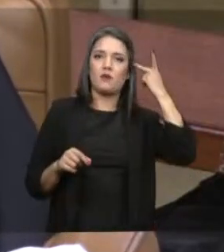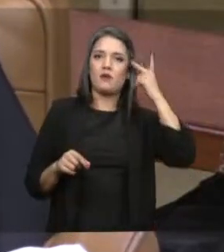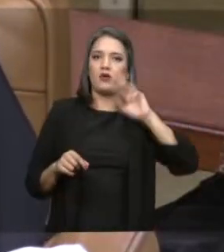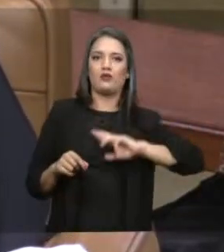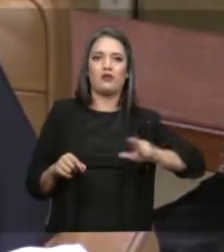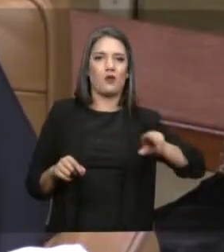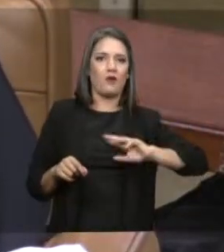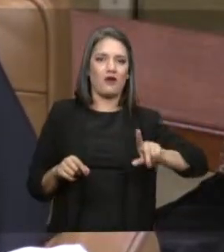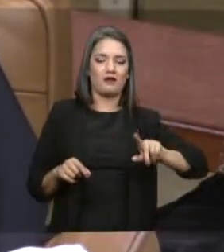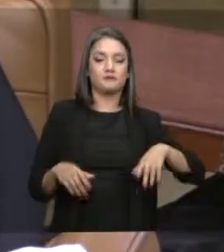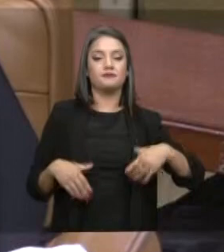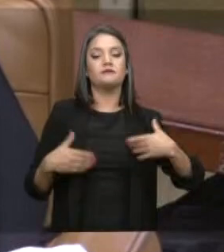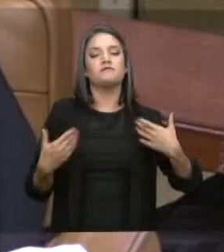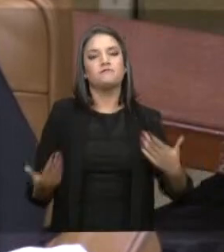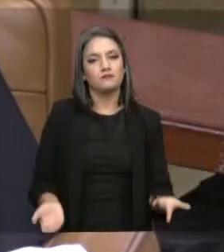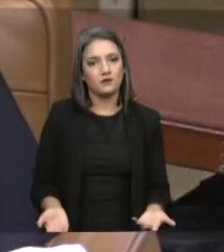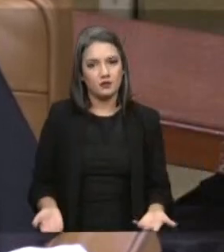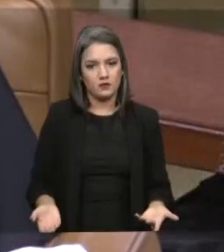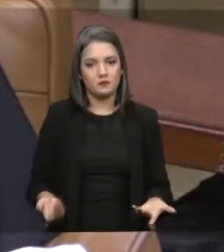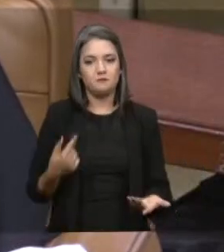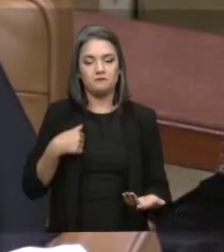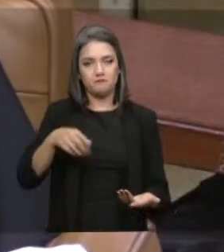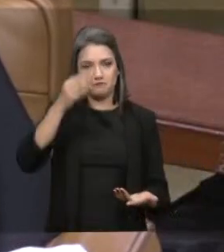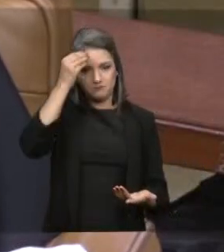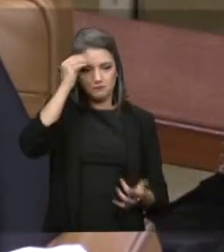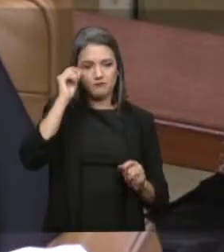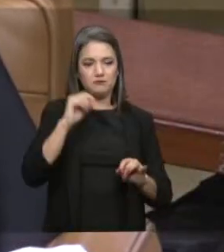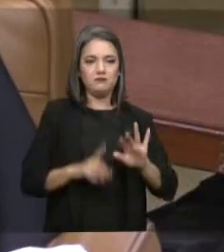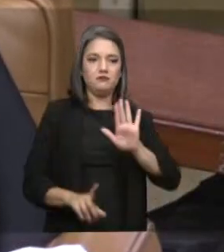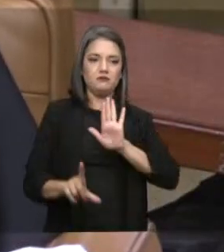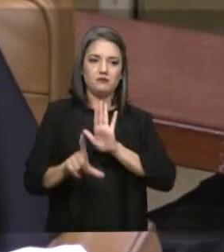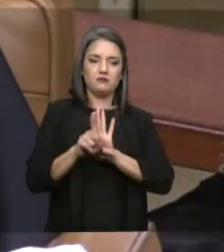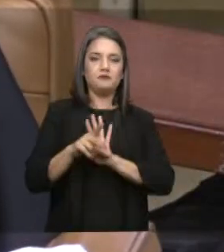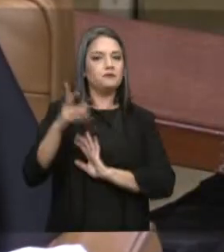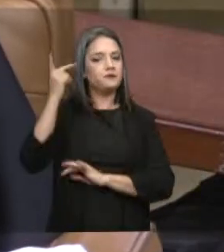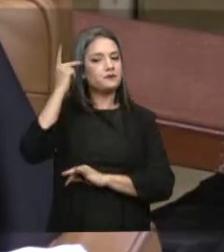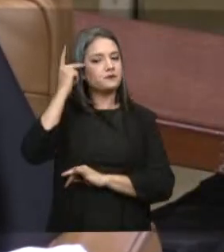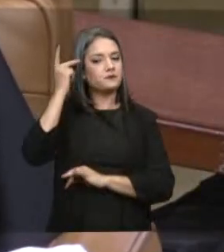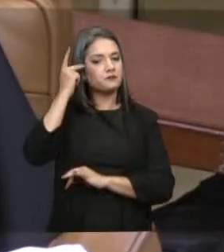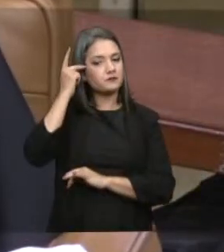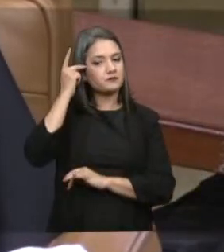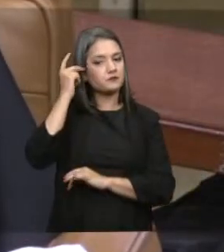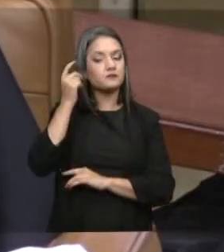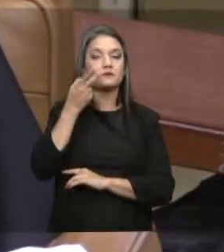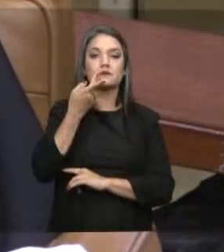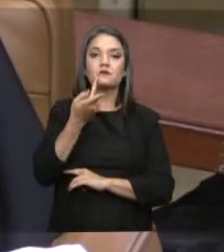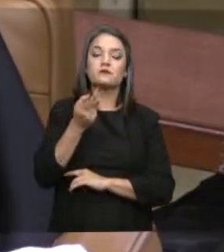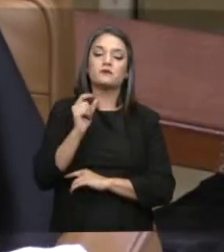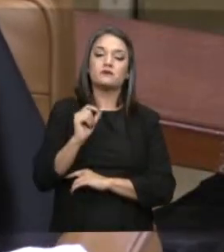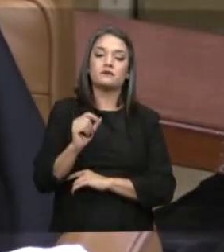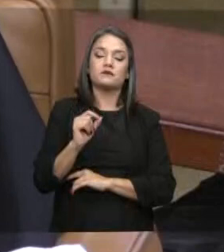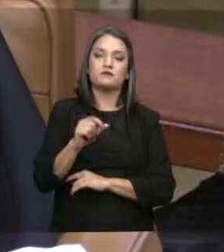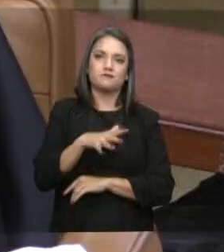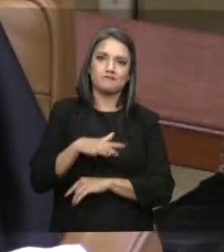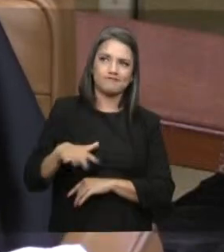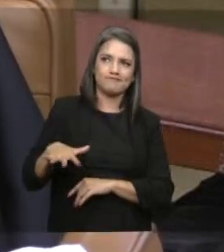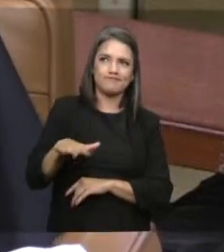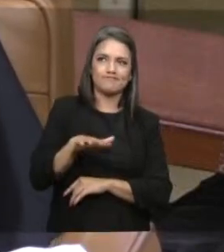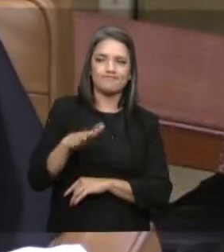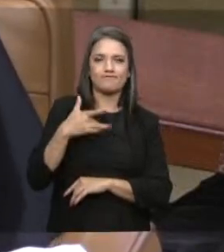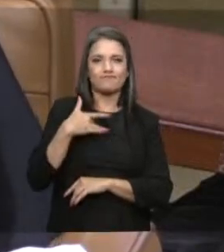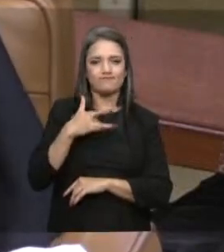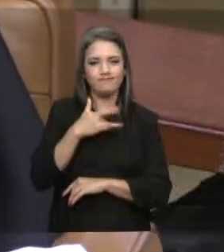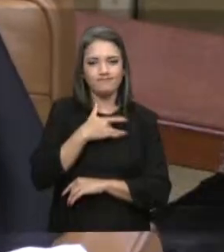eu disse entendo que a lei do Estado de São Paulo trata sim do ambiente de